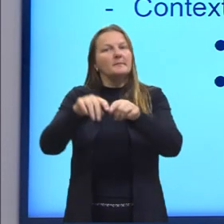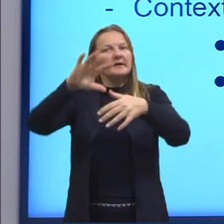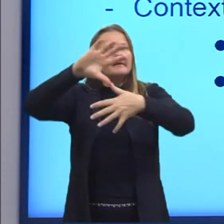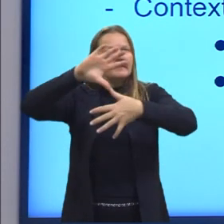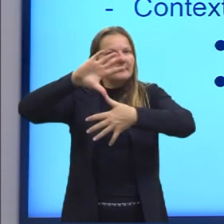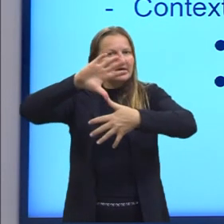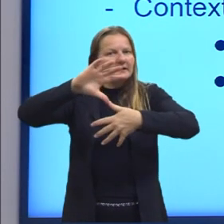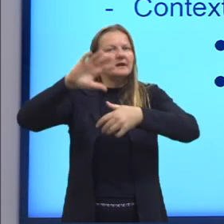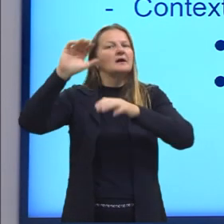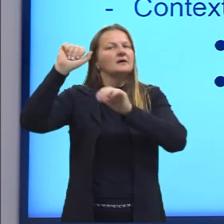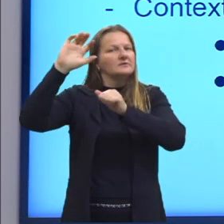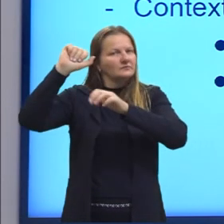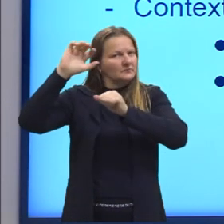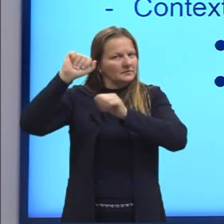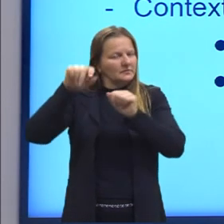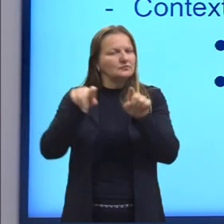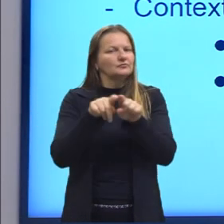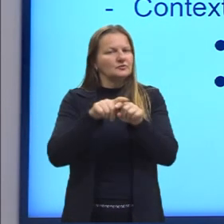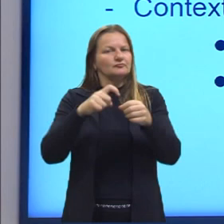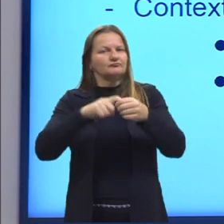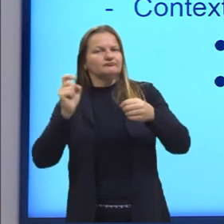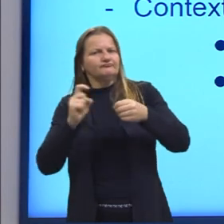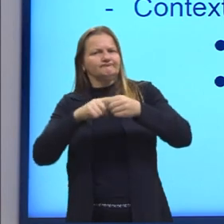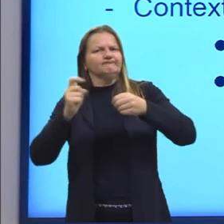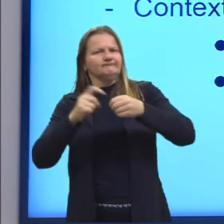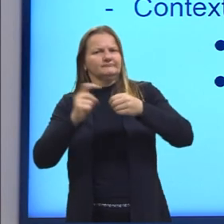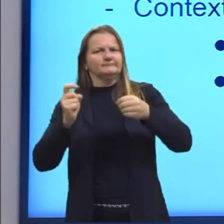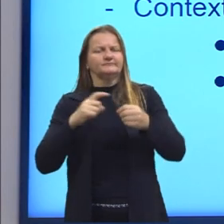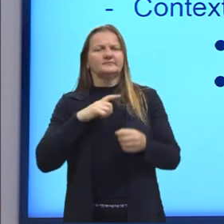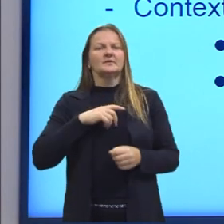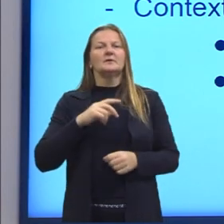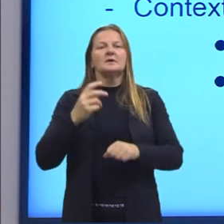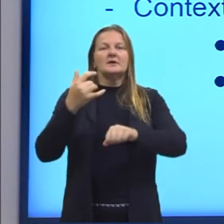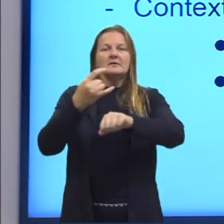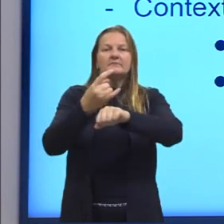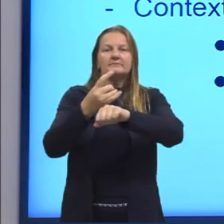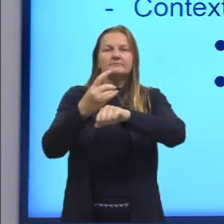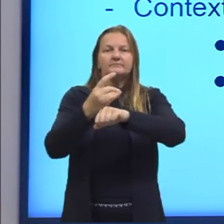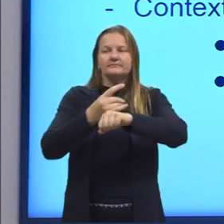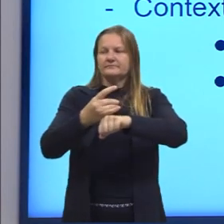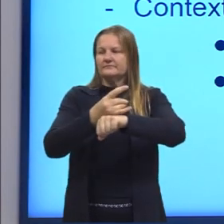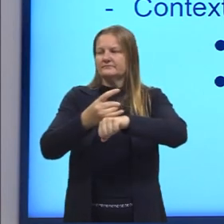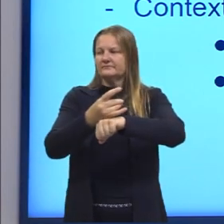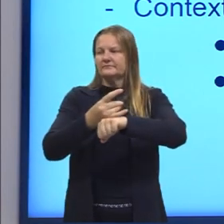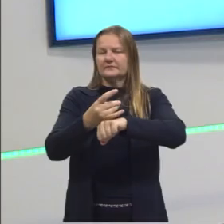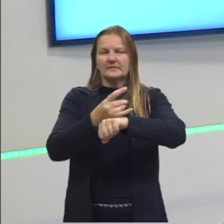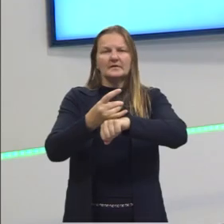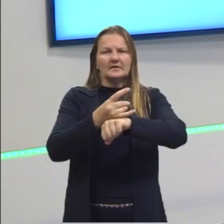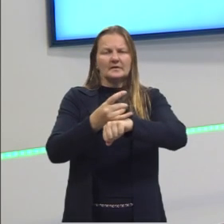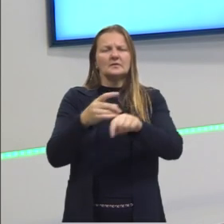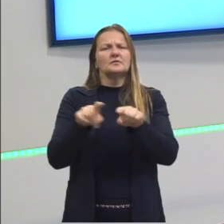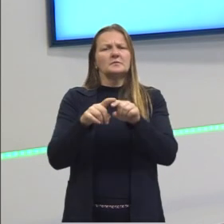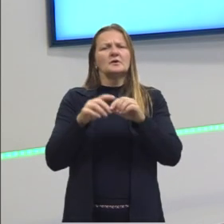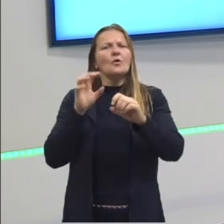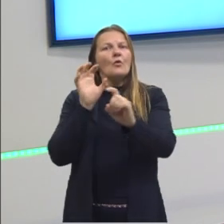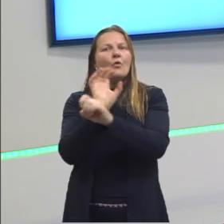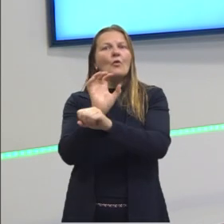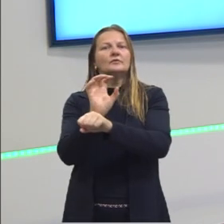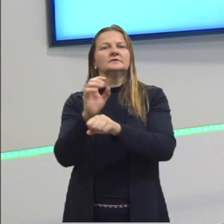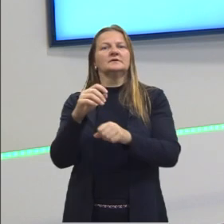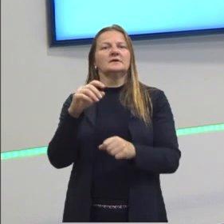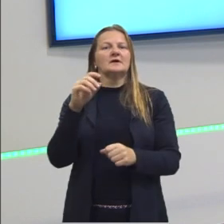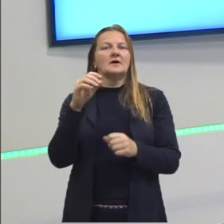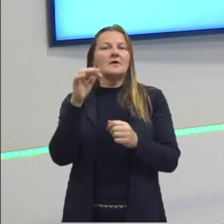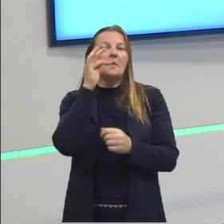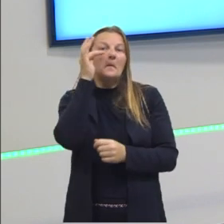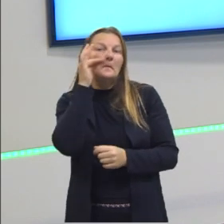espanhola também vai lutar pelos Independência a gente falou dos haitianos né que fizeram sua independência contra a França os